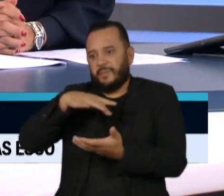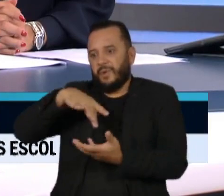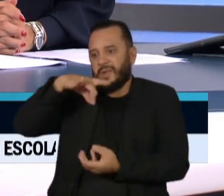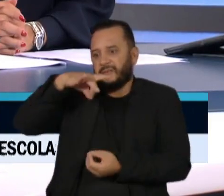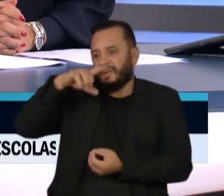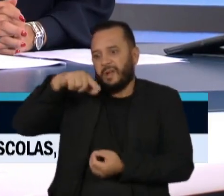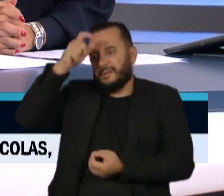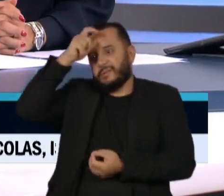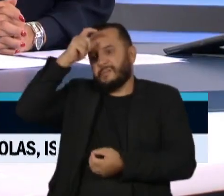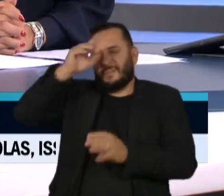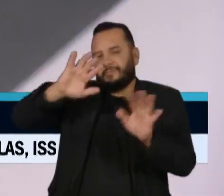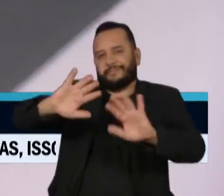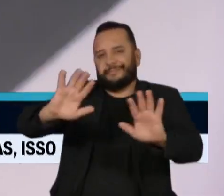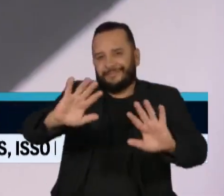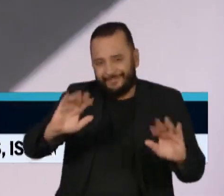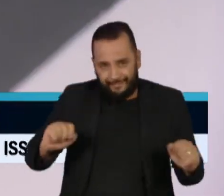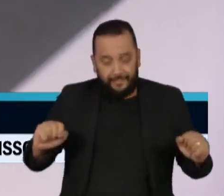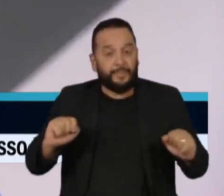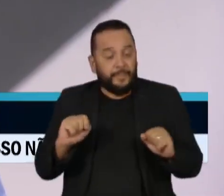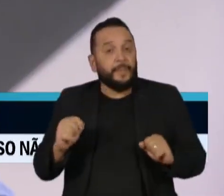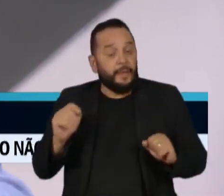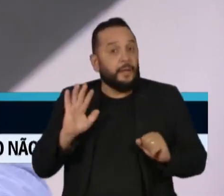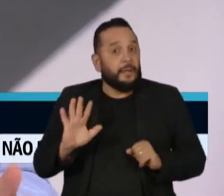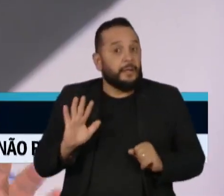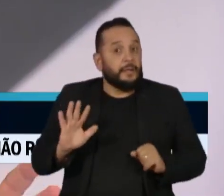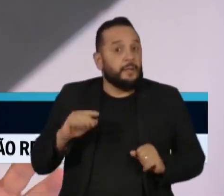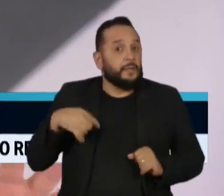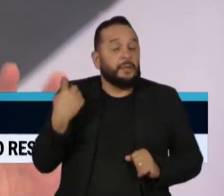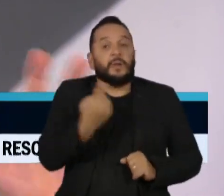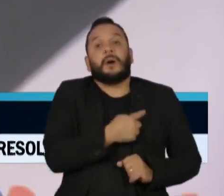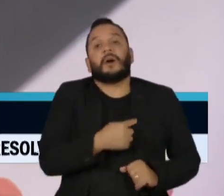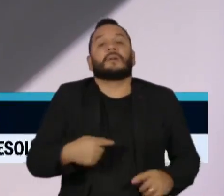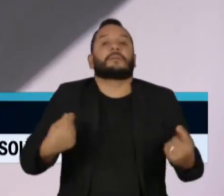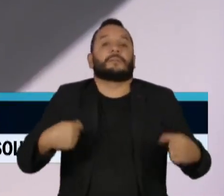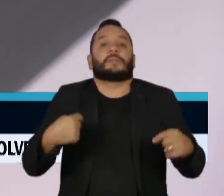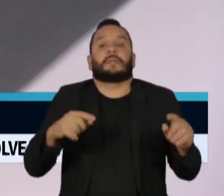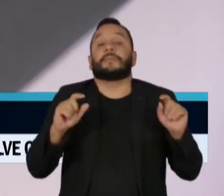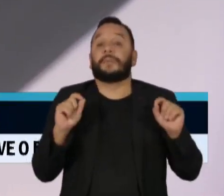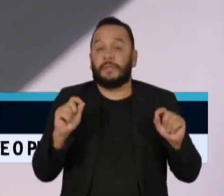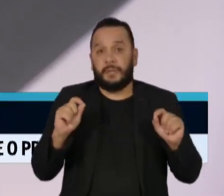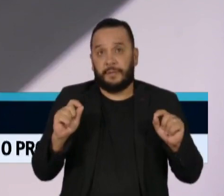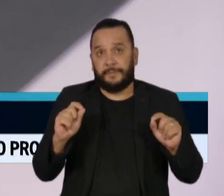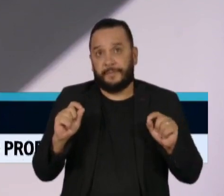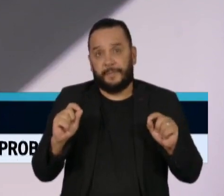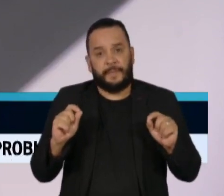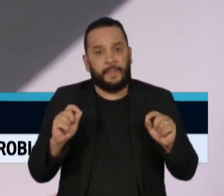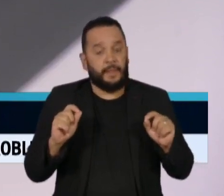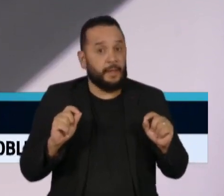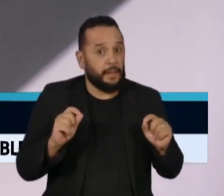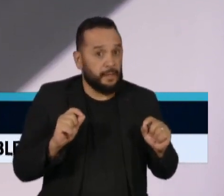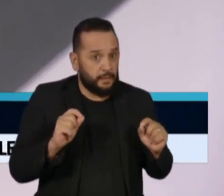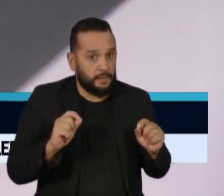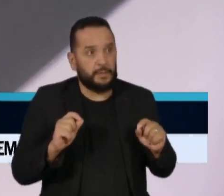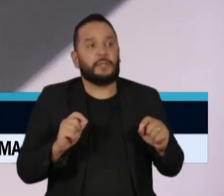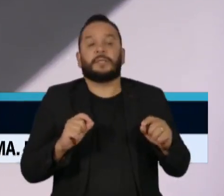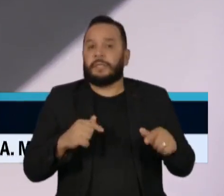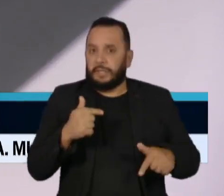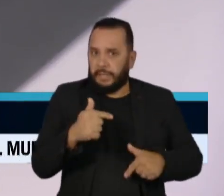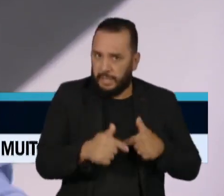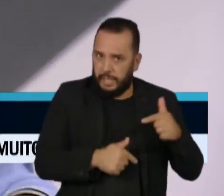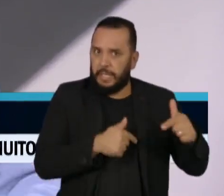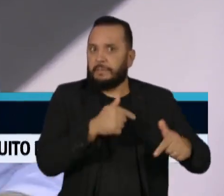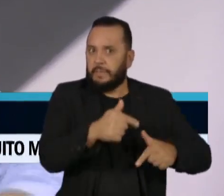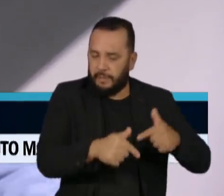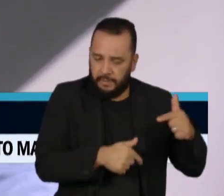muito difícil agora essa sinalização Aí temos que fazer justiça quando alguém o trabalho está sendo